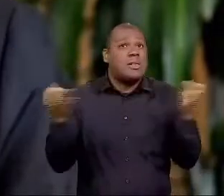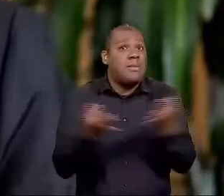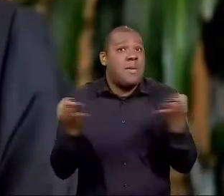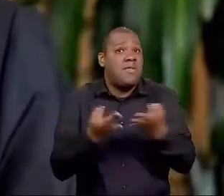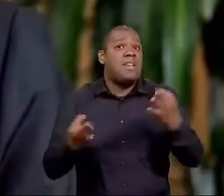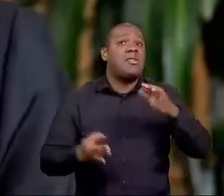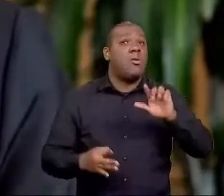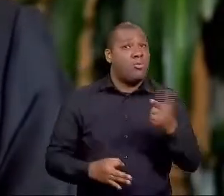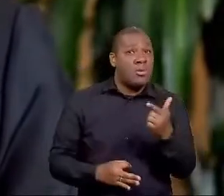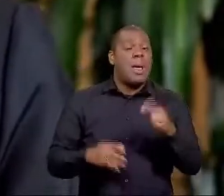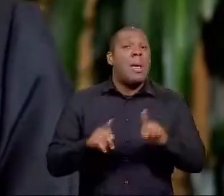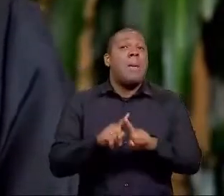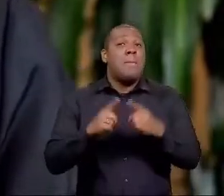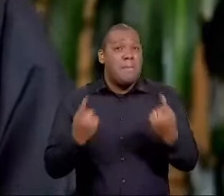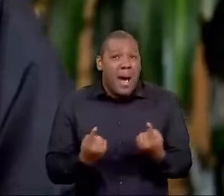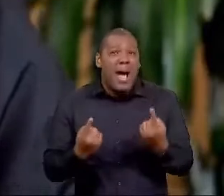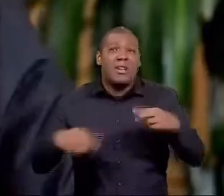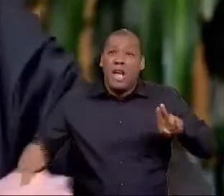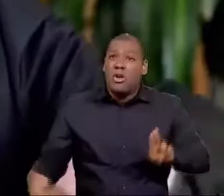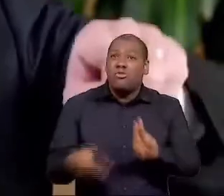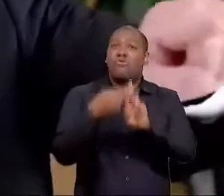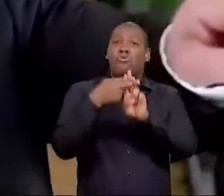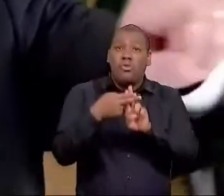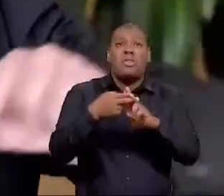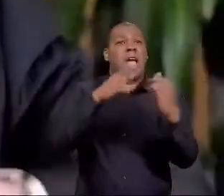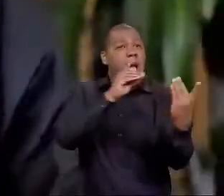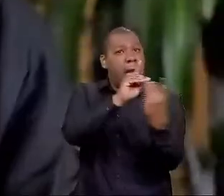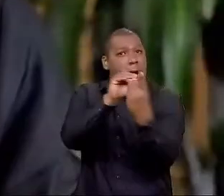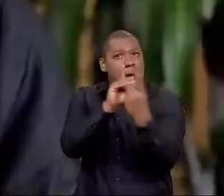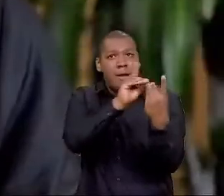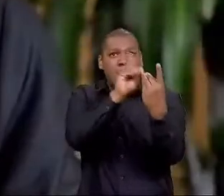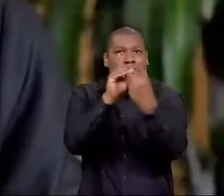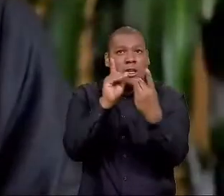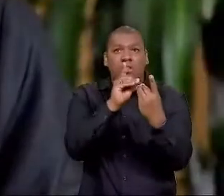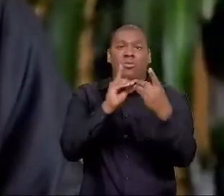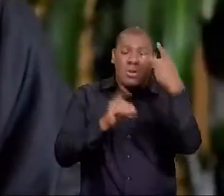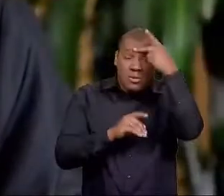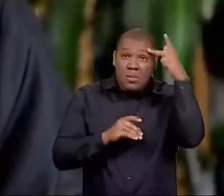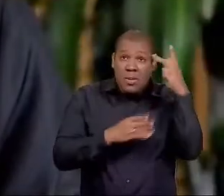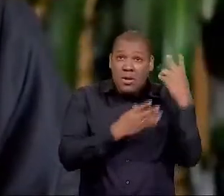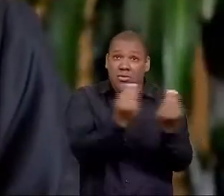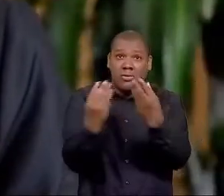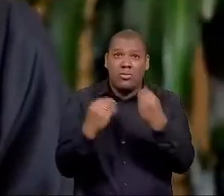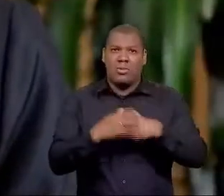outro país do mundo. Ou seja, nos Estados Unidos, vá procurar o médico para você ver